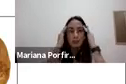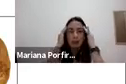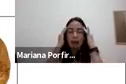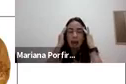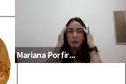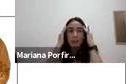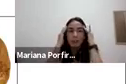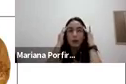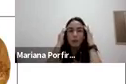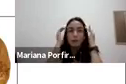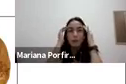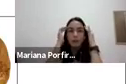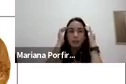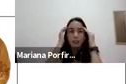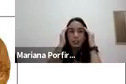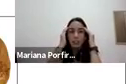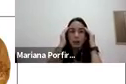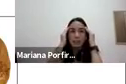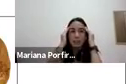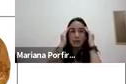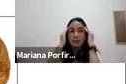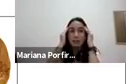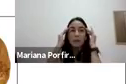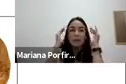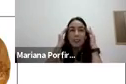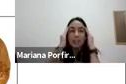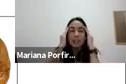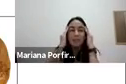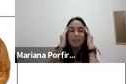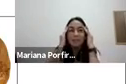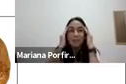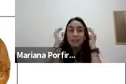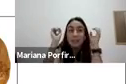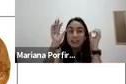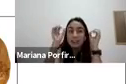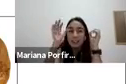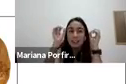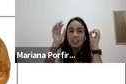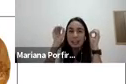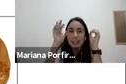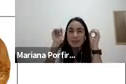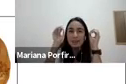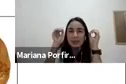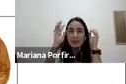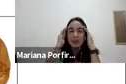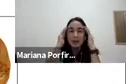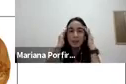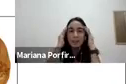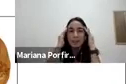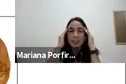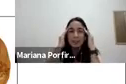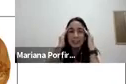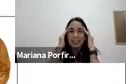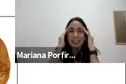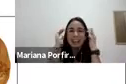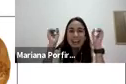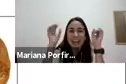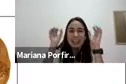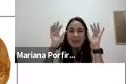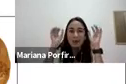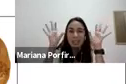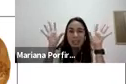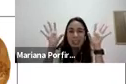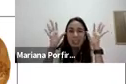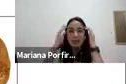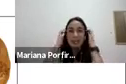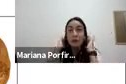músculo temporal, que é um músculo que fica aqui na cabeça. Se você morder, você vai sentir ele pulsando aí, né?